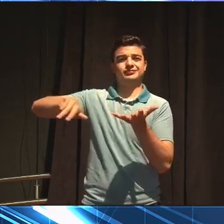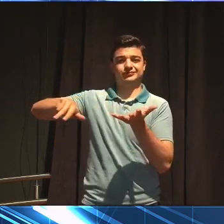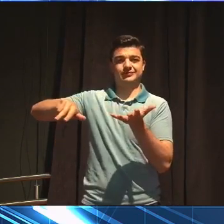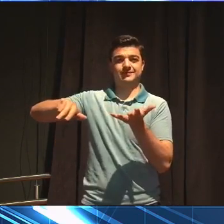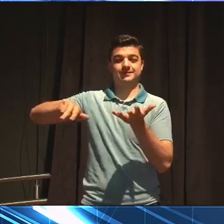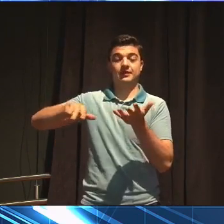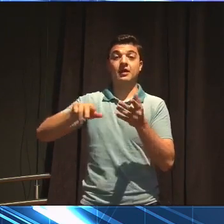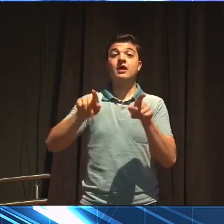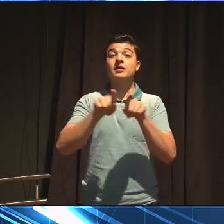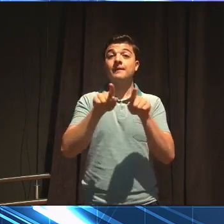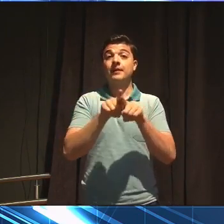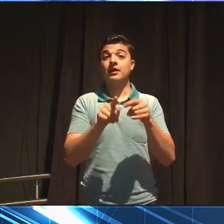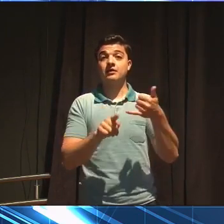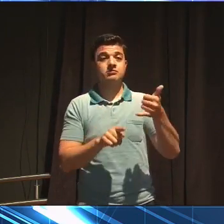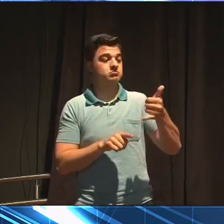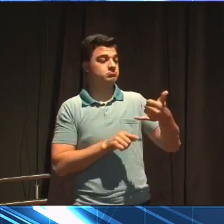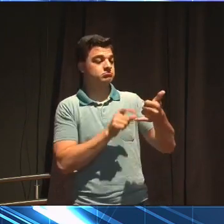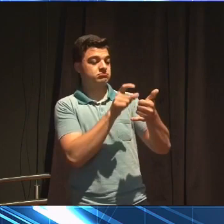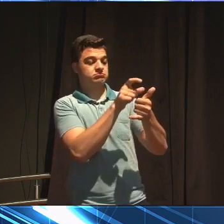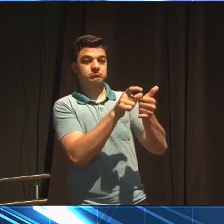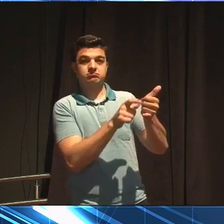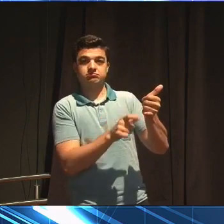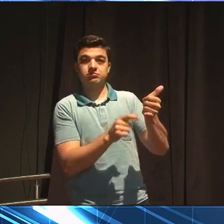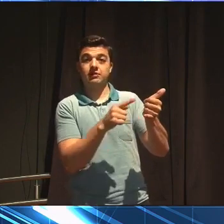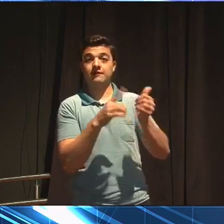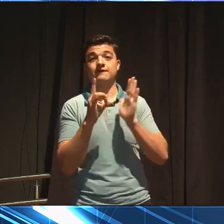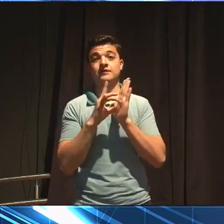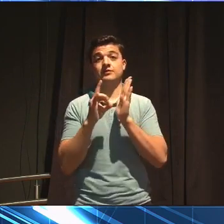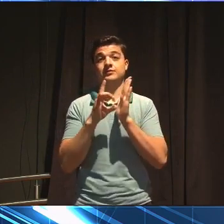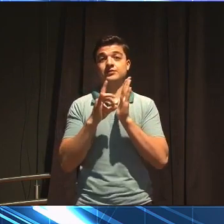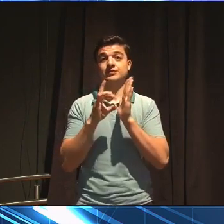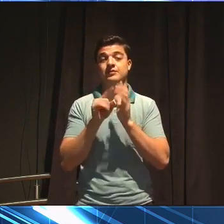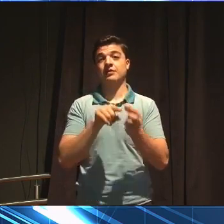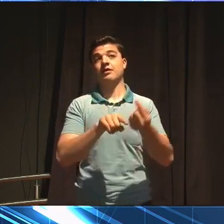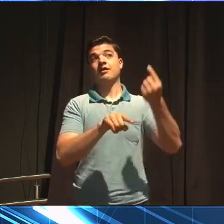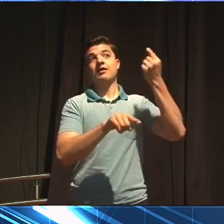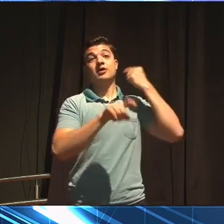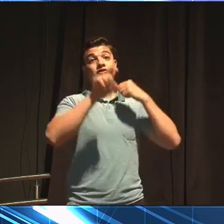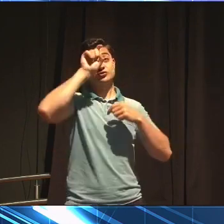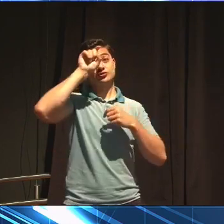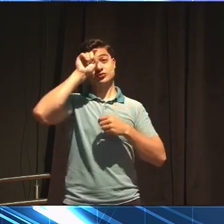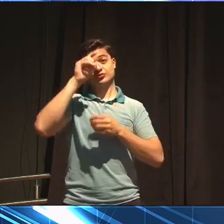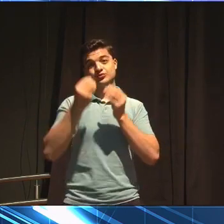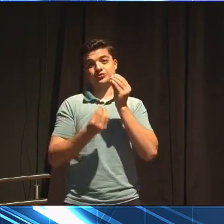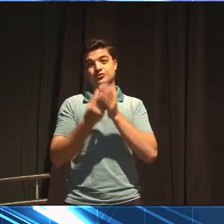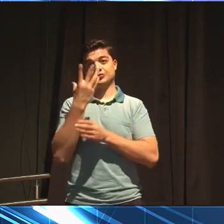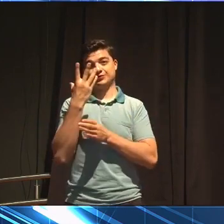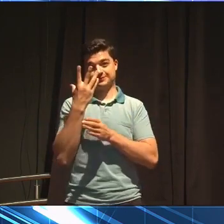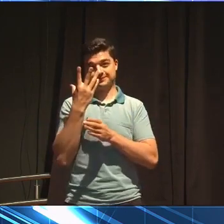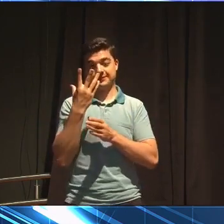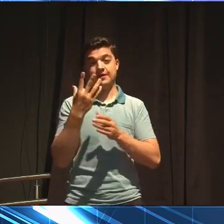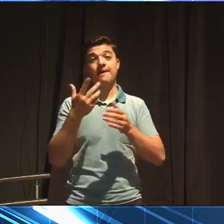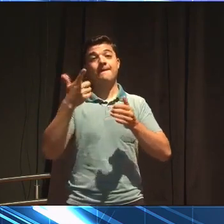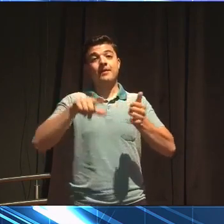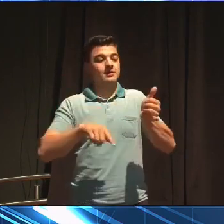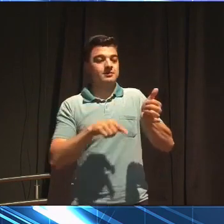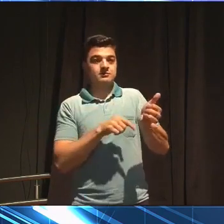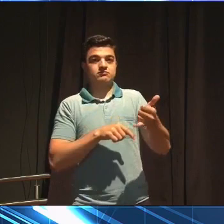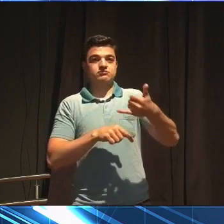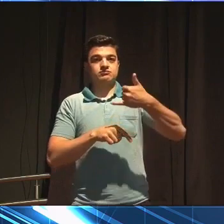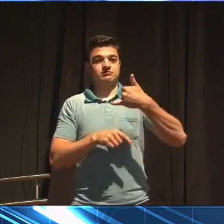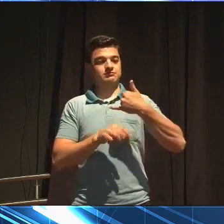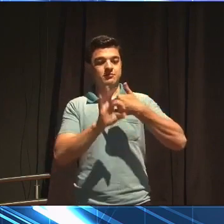Vidro, pessoal, vidro foi criado pelos egípcios há milhares, milhões de anos atrás, e ainda a gente tem a câmera fotográfica. A